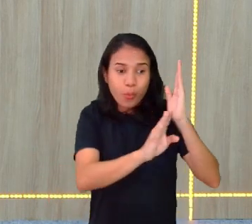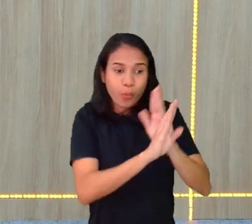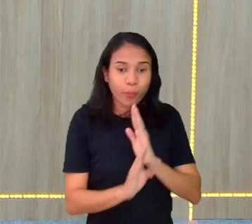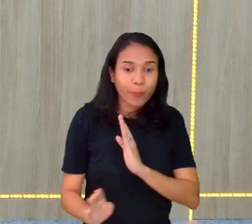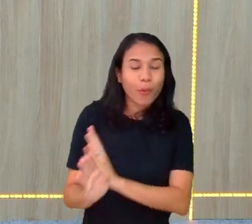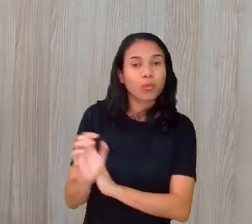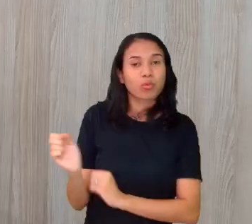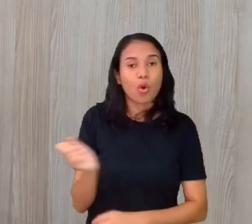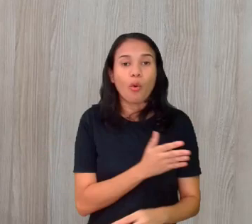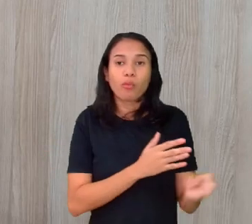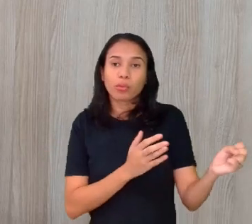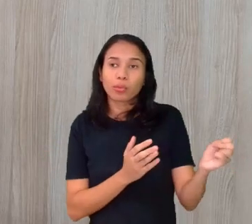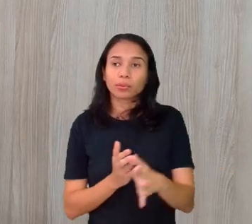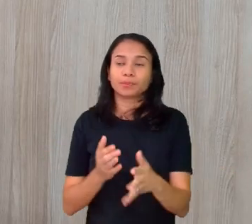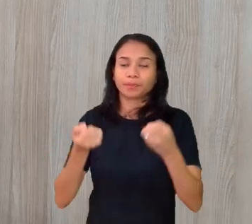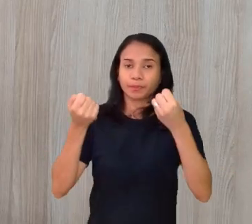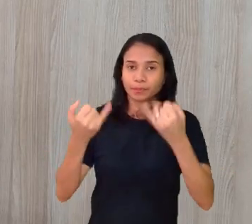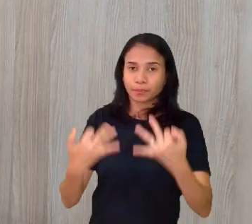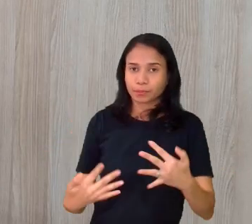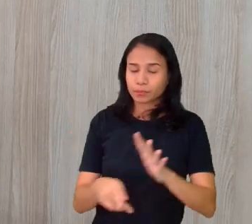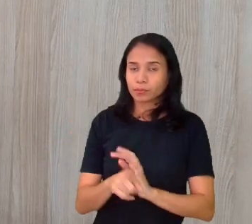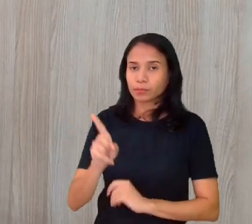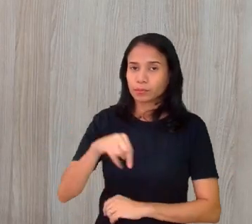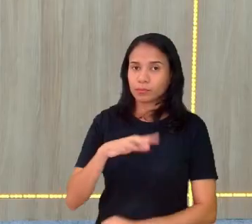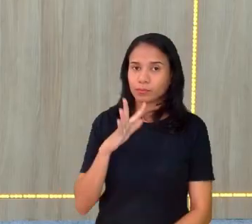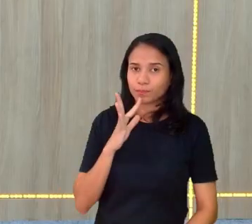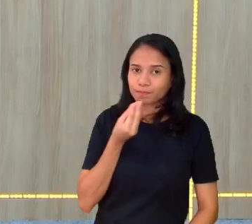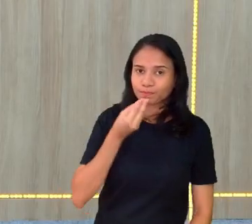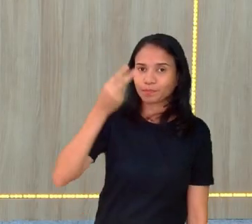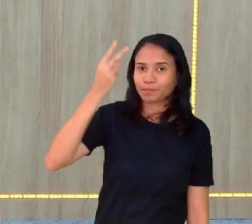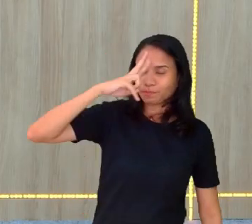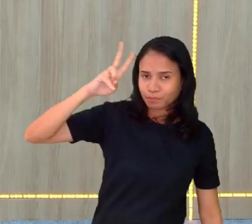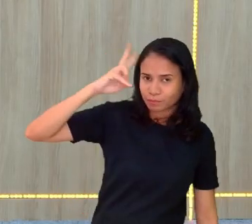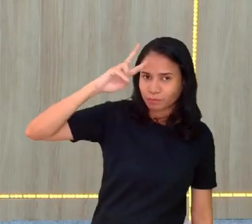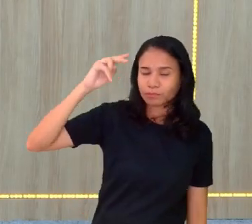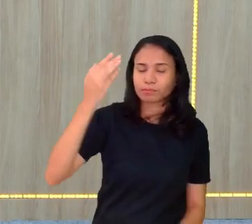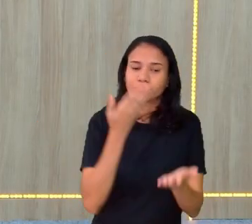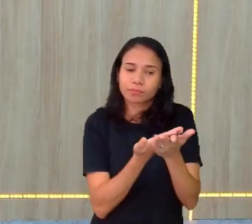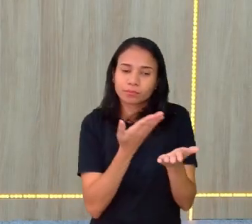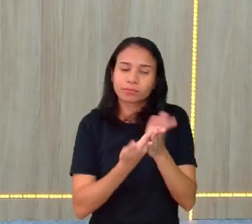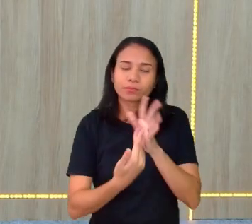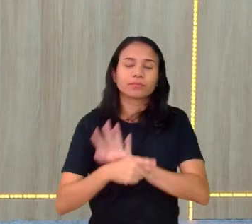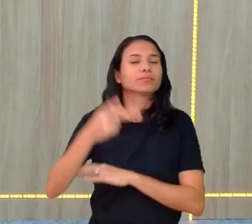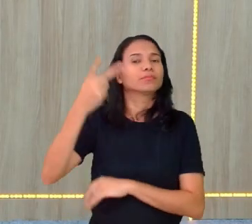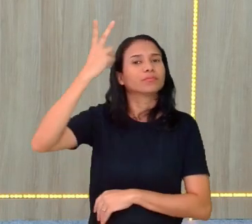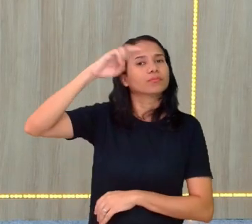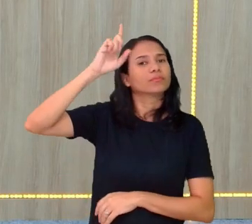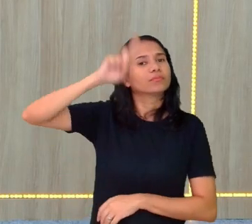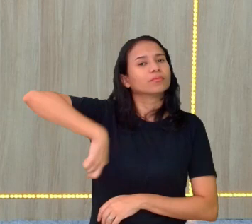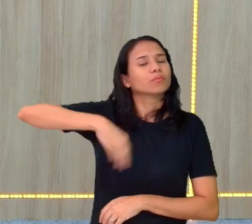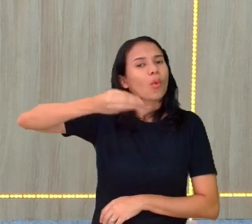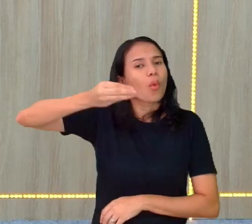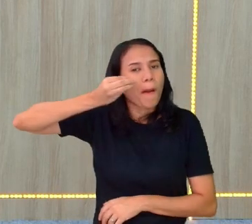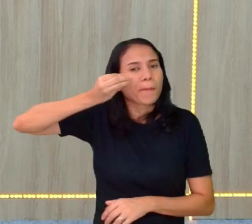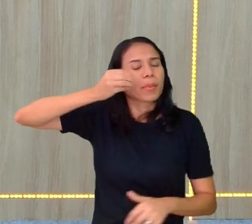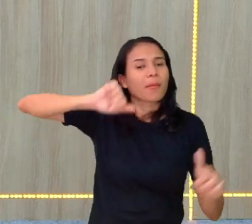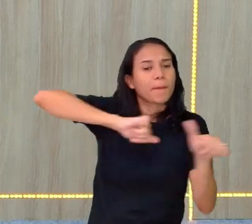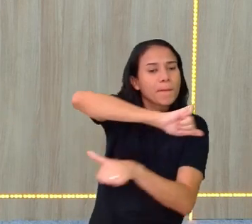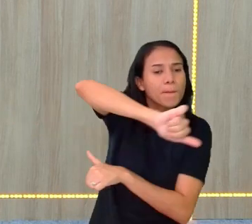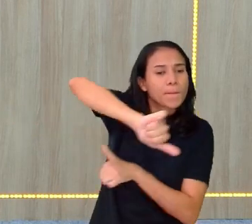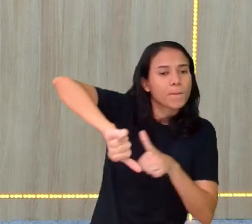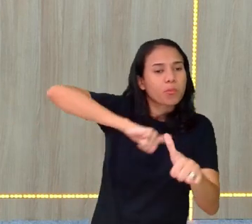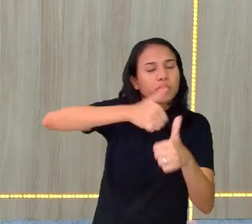É sobre o que a gente estava falando, né? Esse conhecimento histórico, estudar história é observar as mudanças